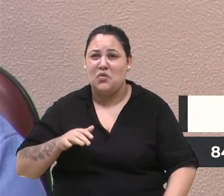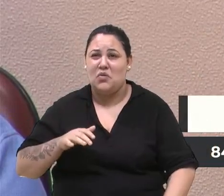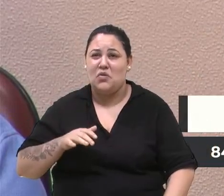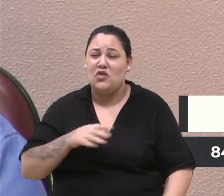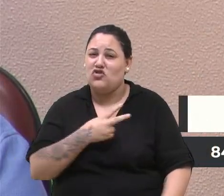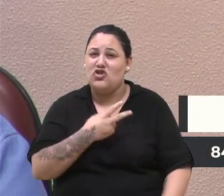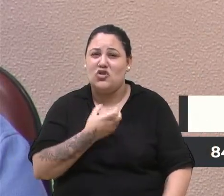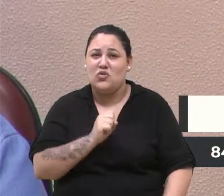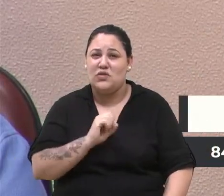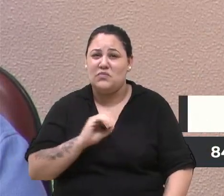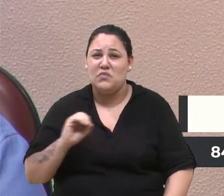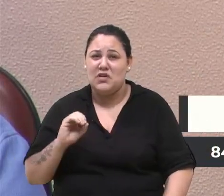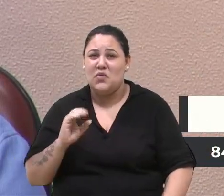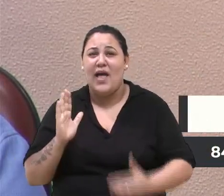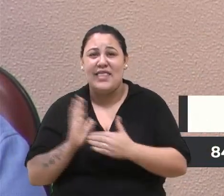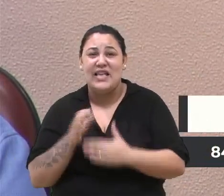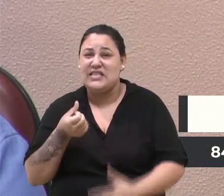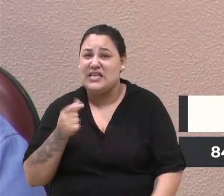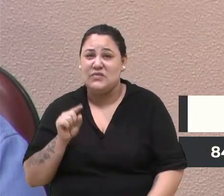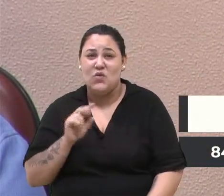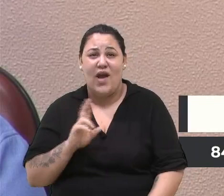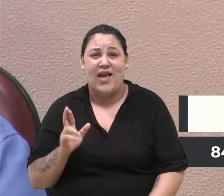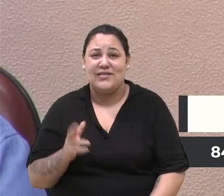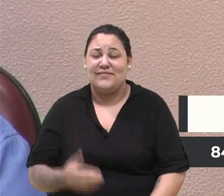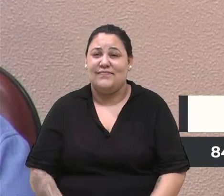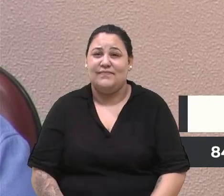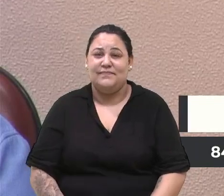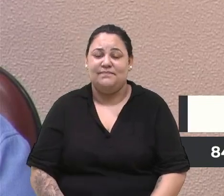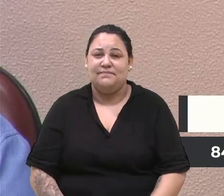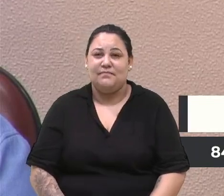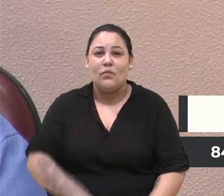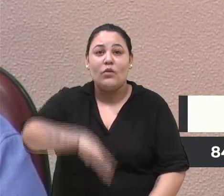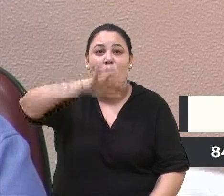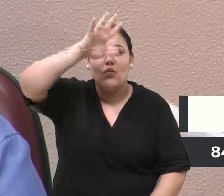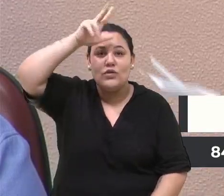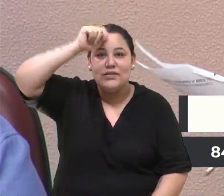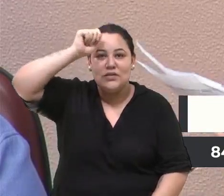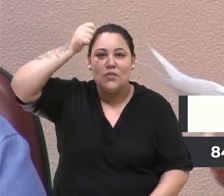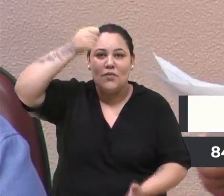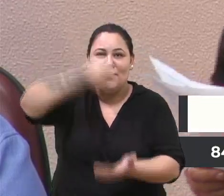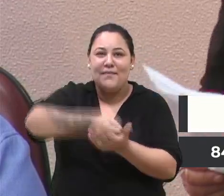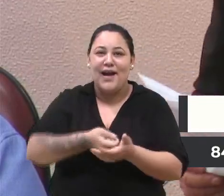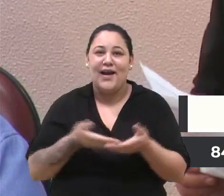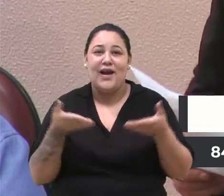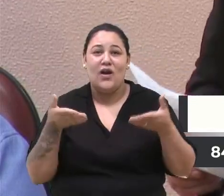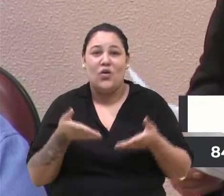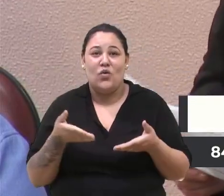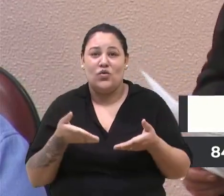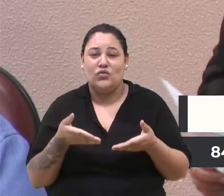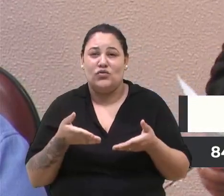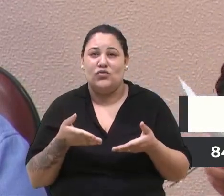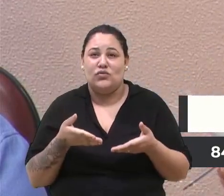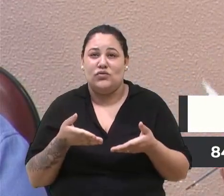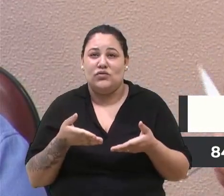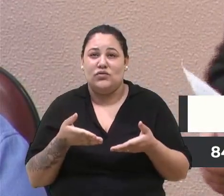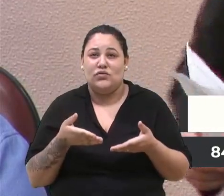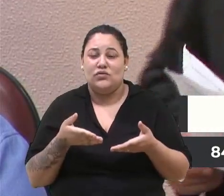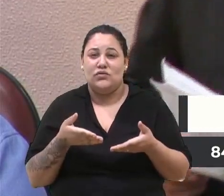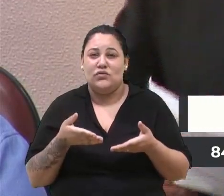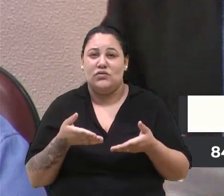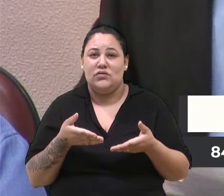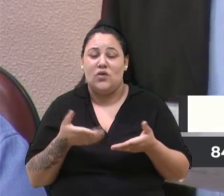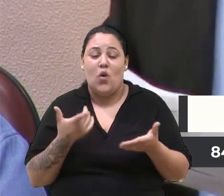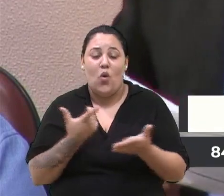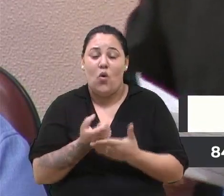6.000. O município paga hoje, compra só 80 vagas. Só